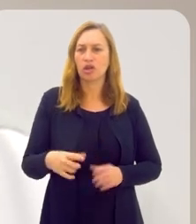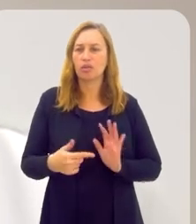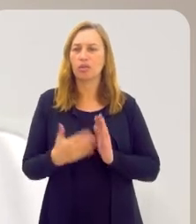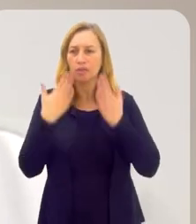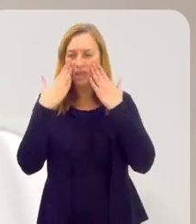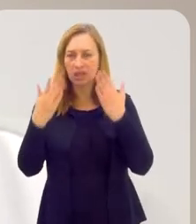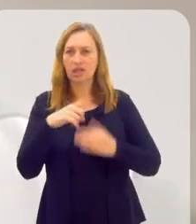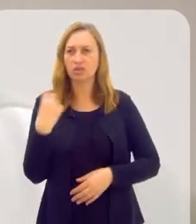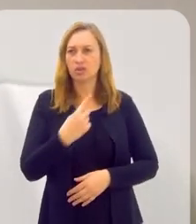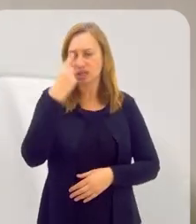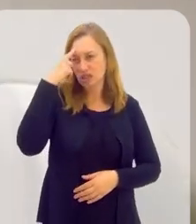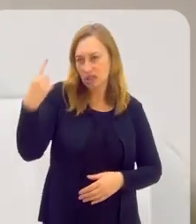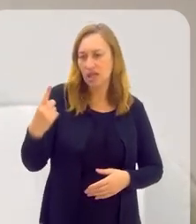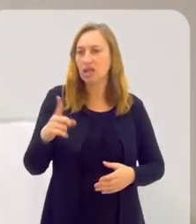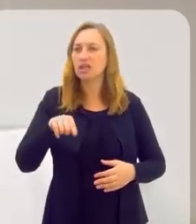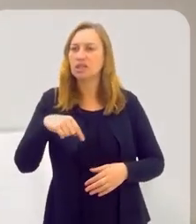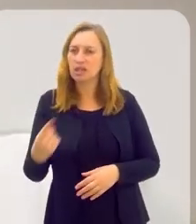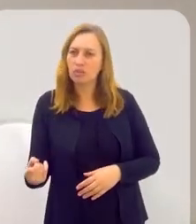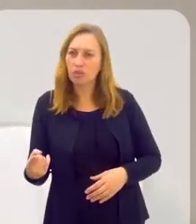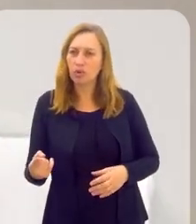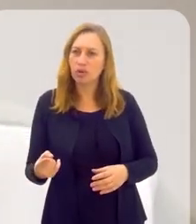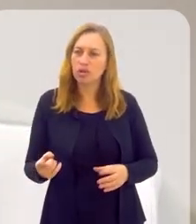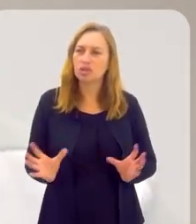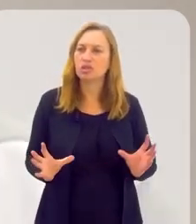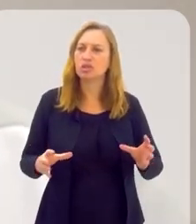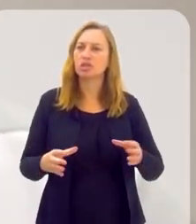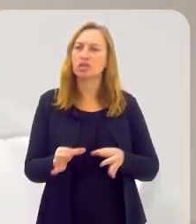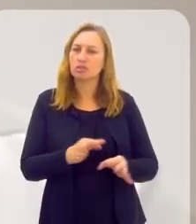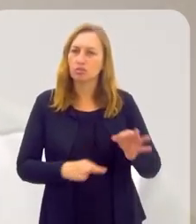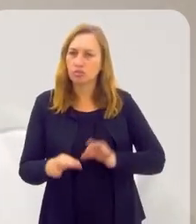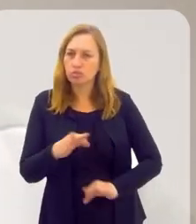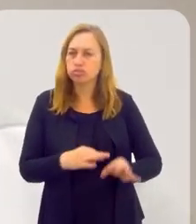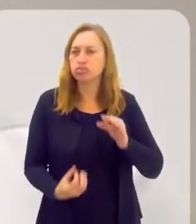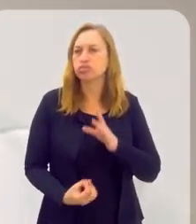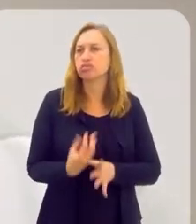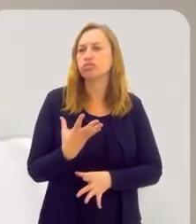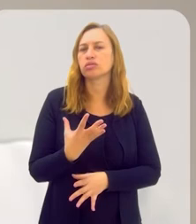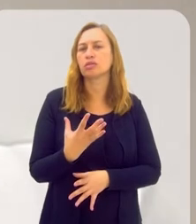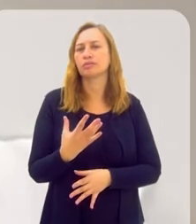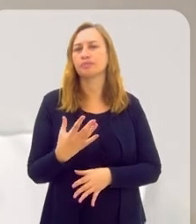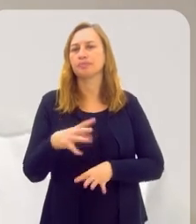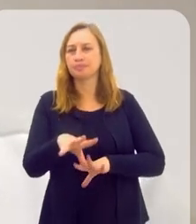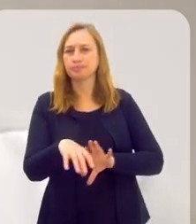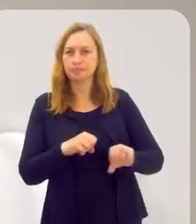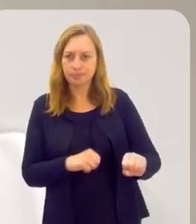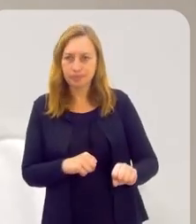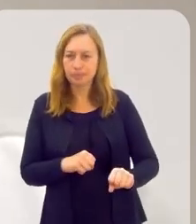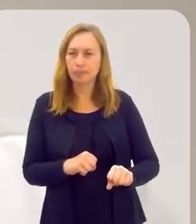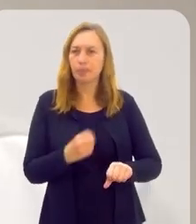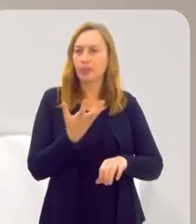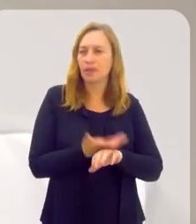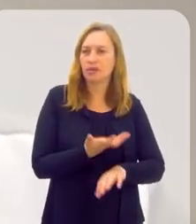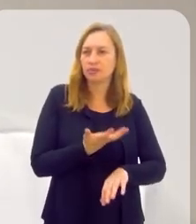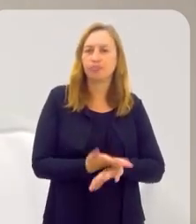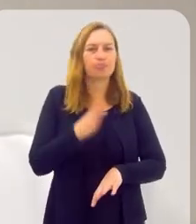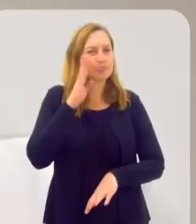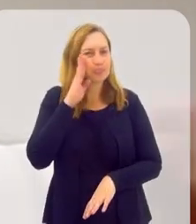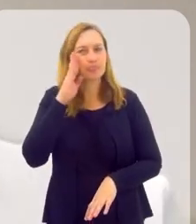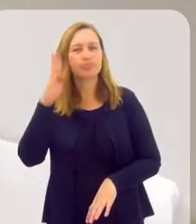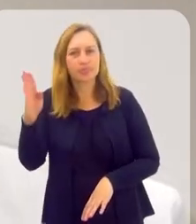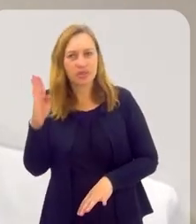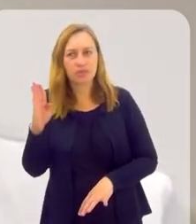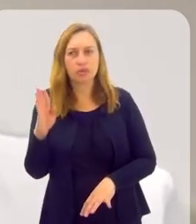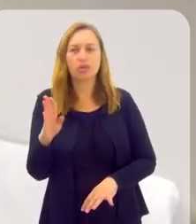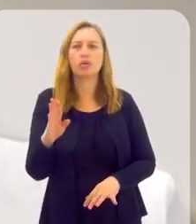deles. E depois construiu-se, de facto, um plano de formação, as disciplinas que eram consideradas como